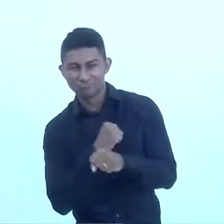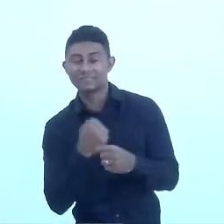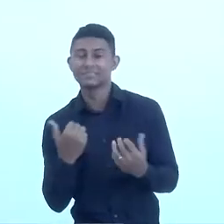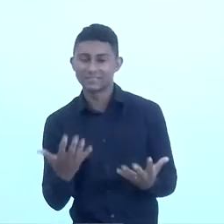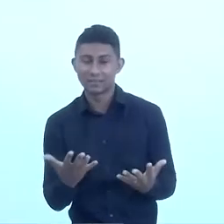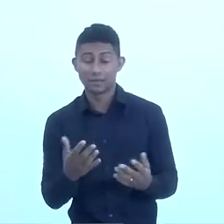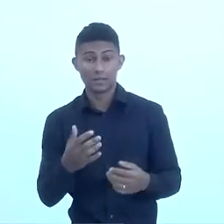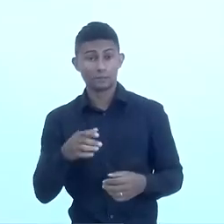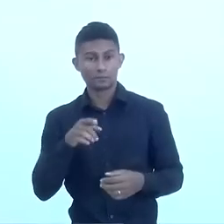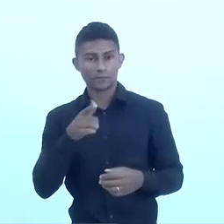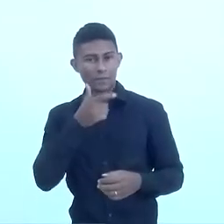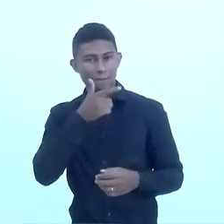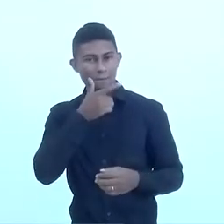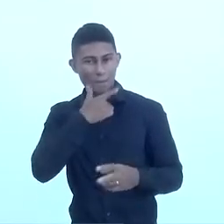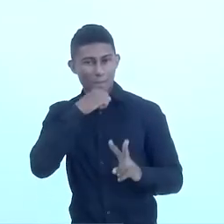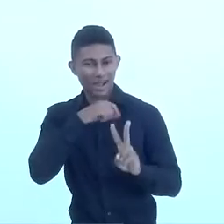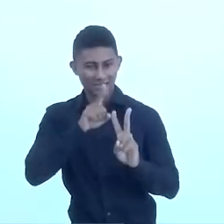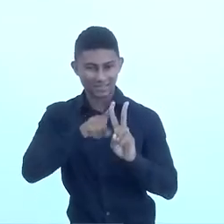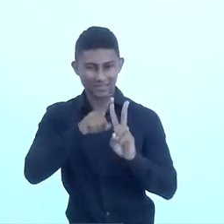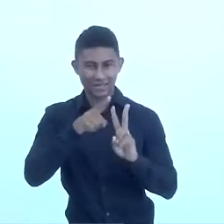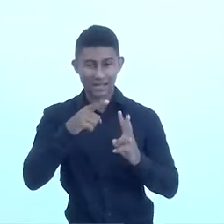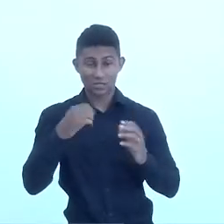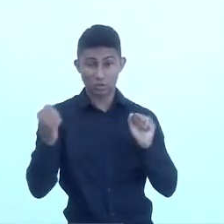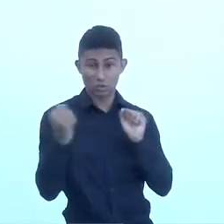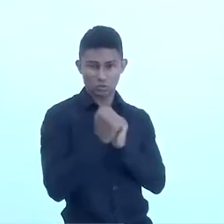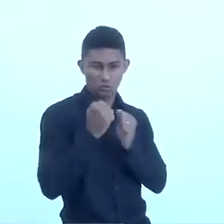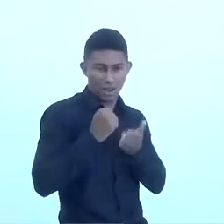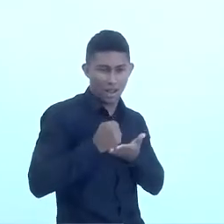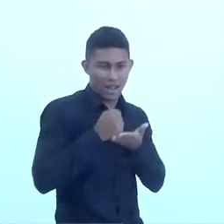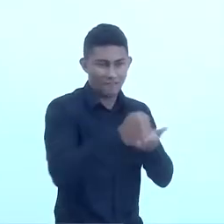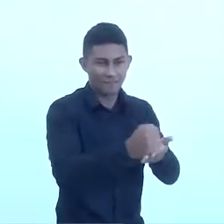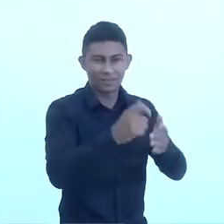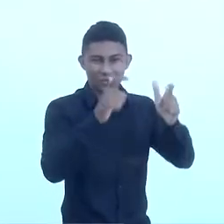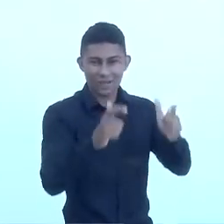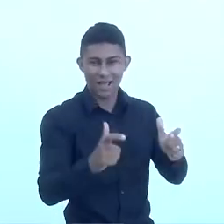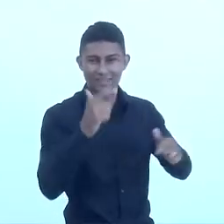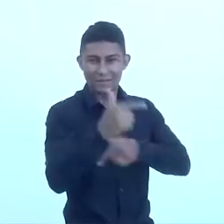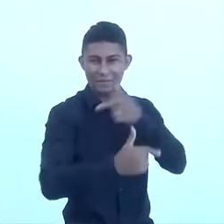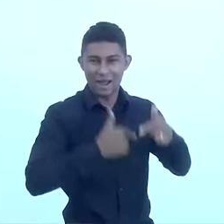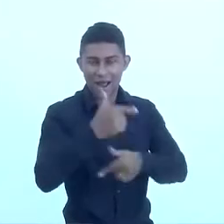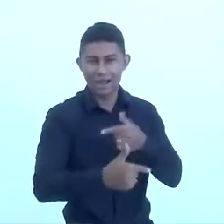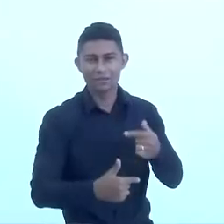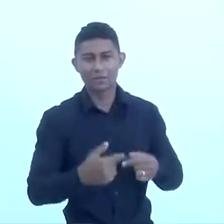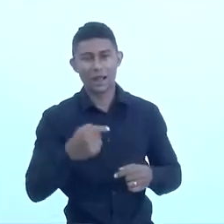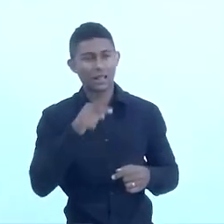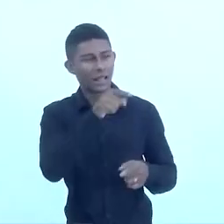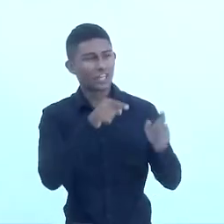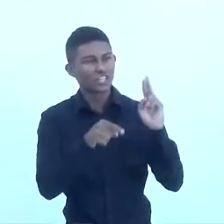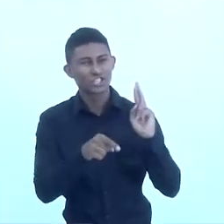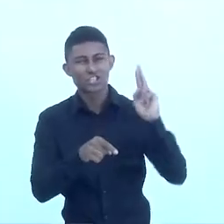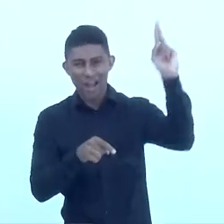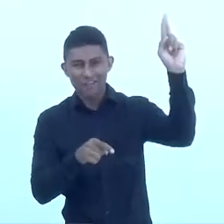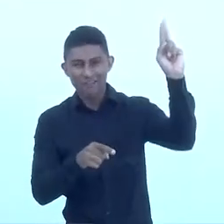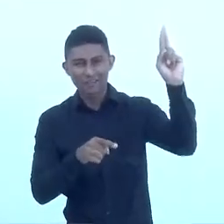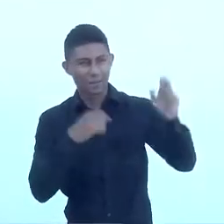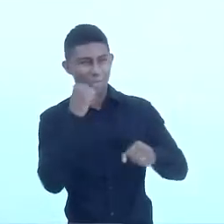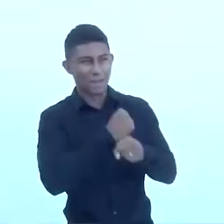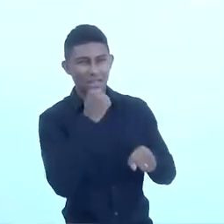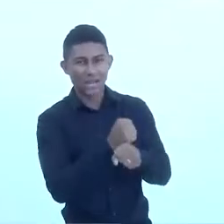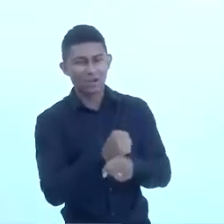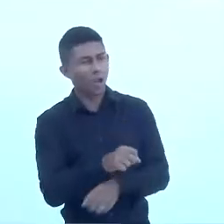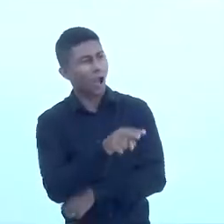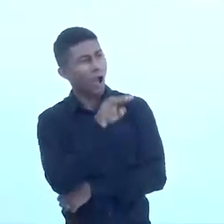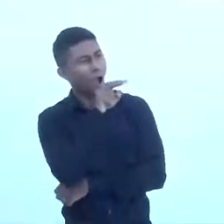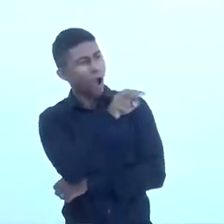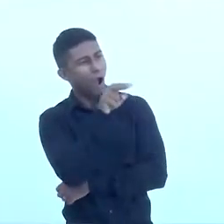pedreiro. Então, ele me levava para o lugar de trabalho dele, né? Então, eu convivia com o pedreiro, que era o